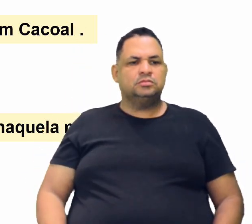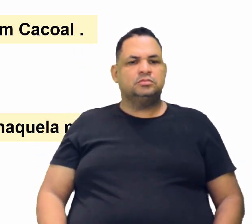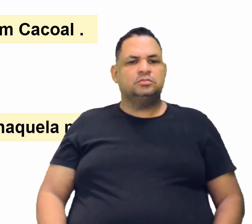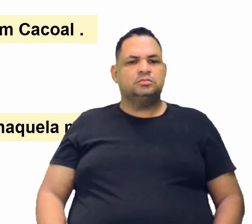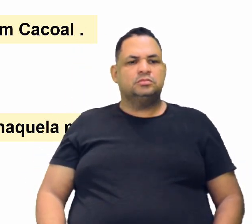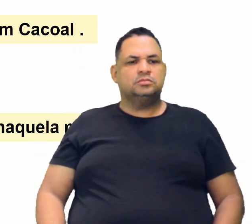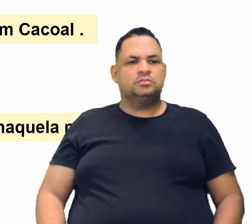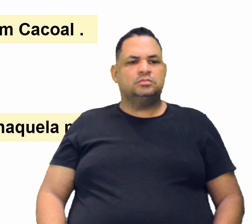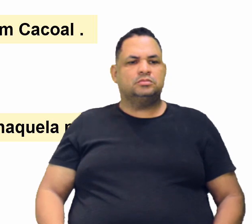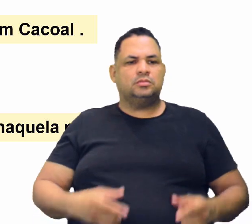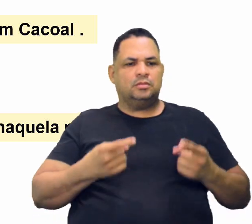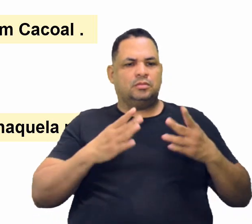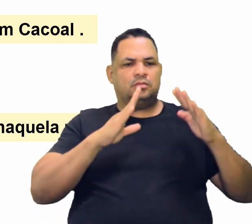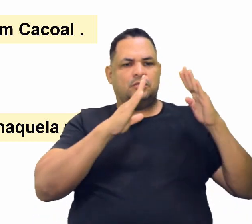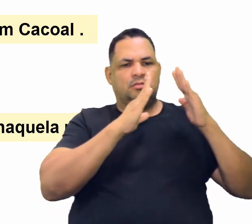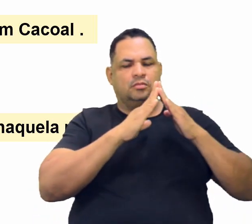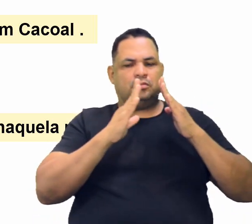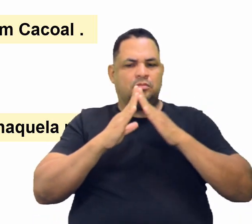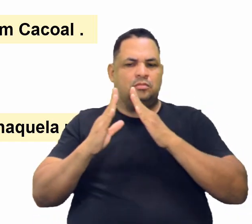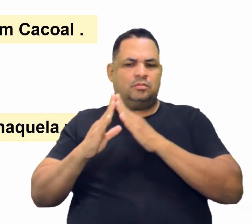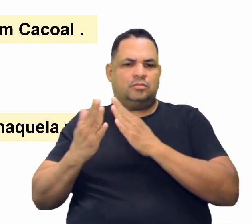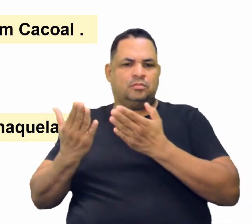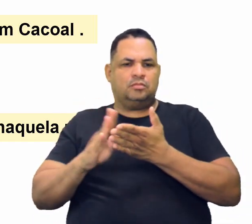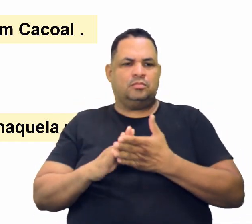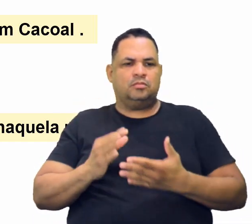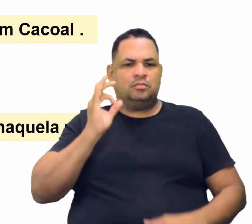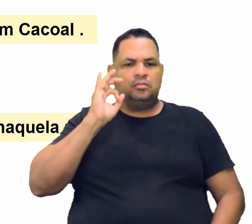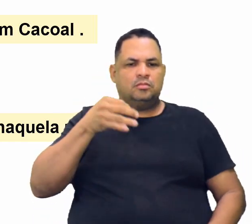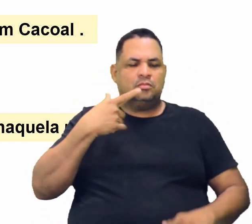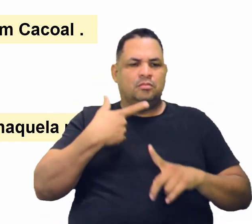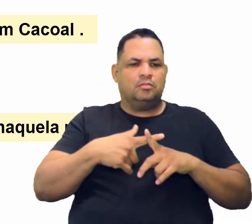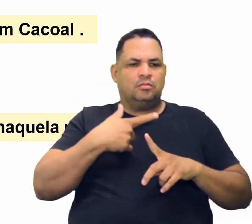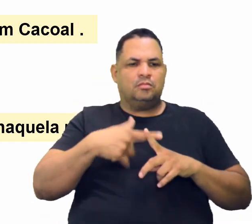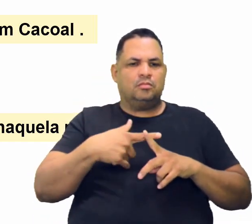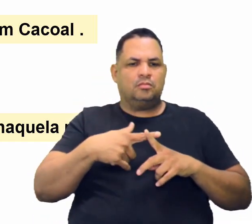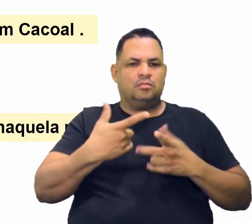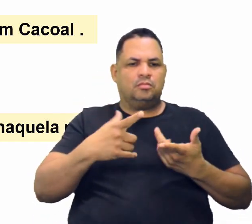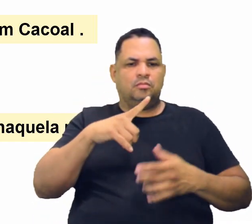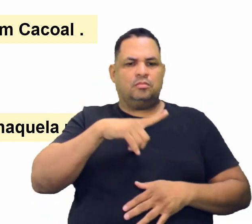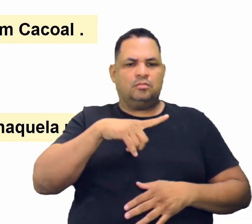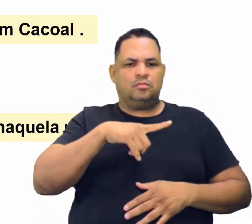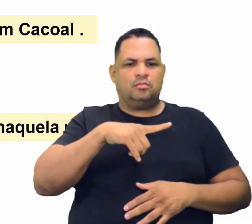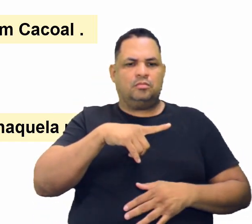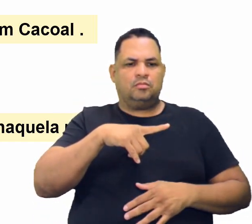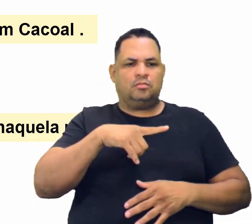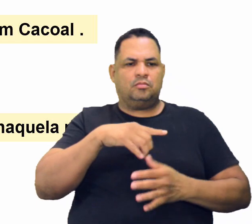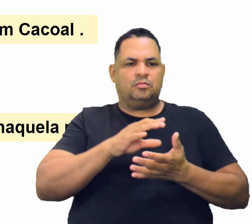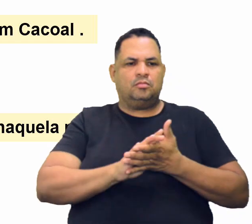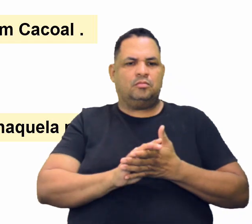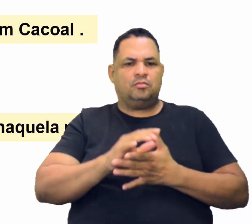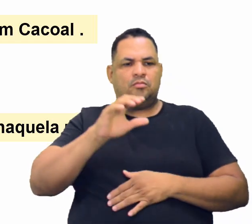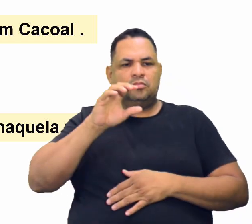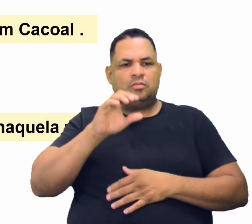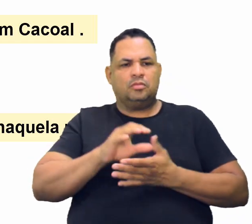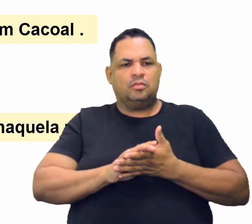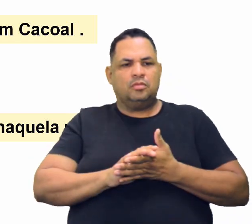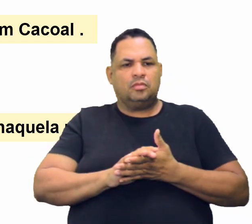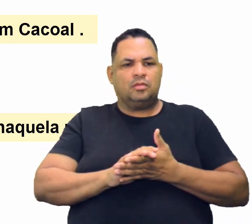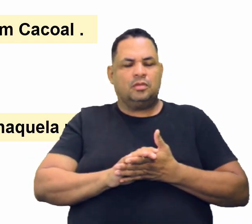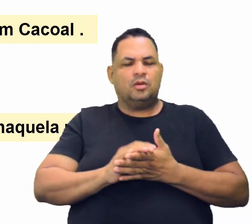aqui. Vende-se casa no condomínio fechado, tá certo? Porque aí eu tenho uma partícula apassivadora.